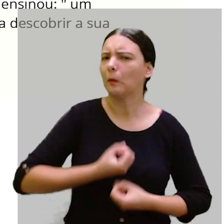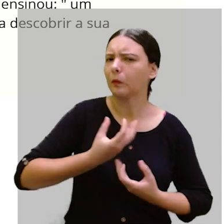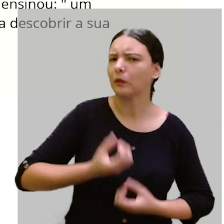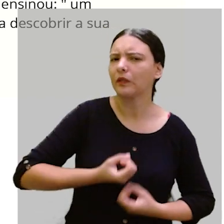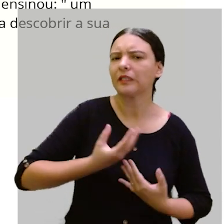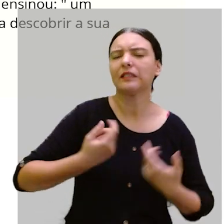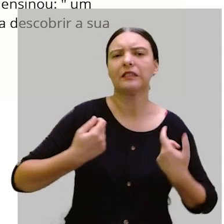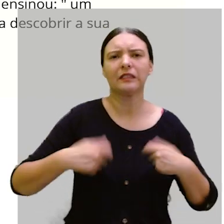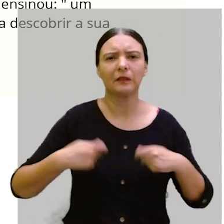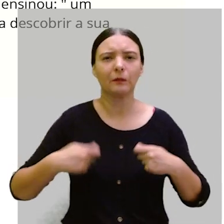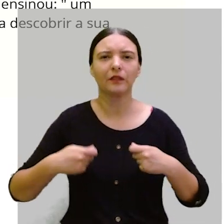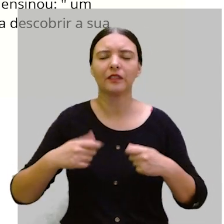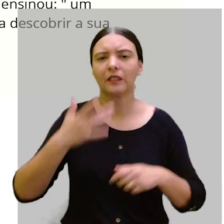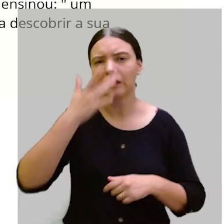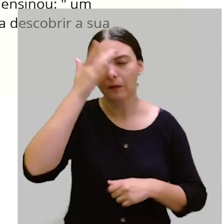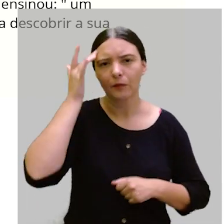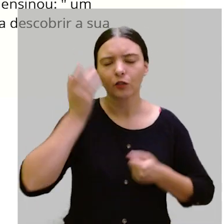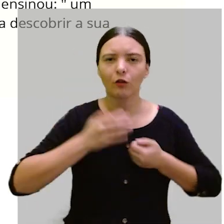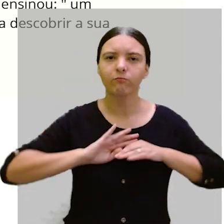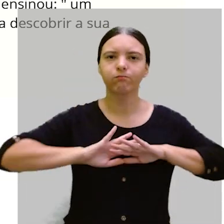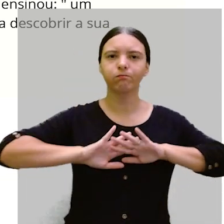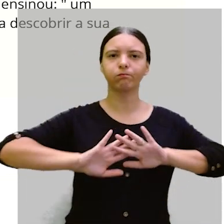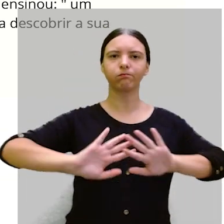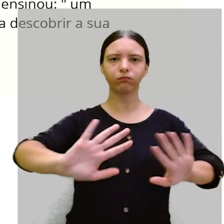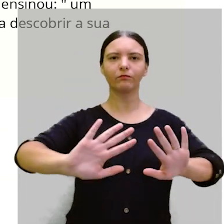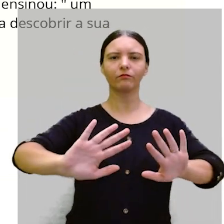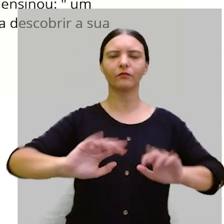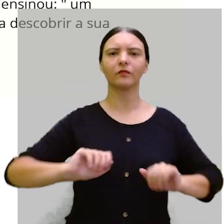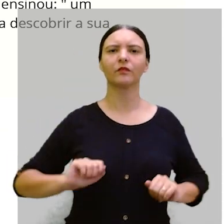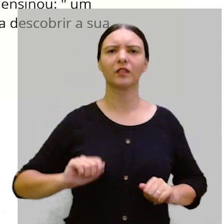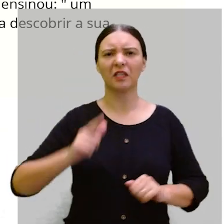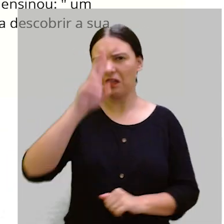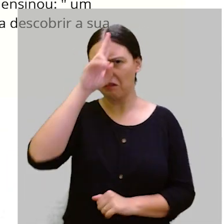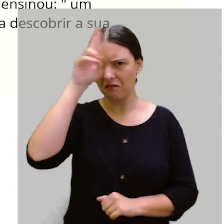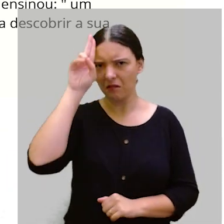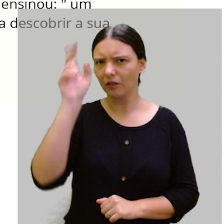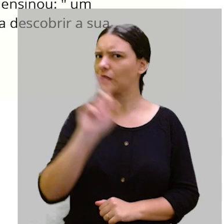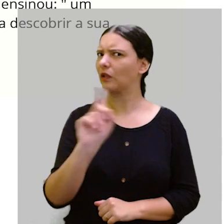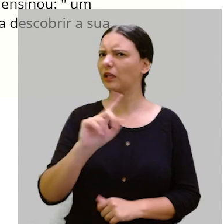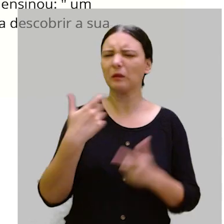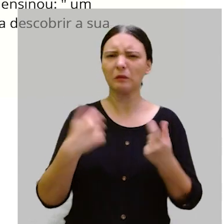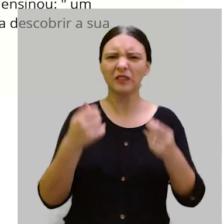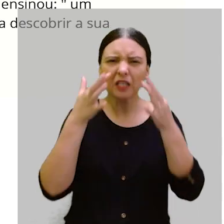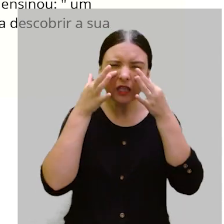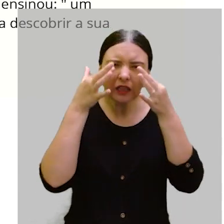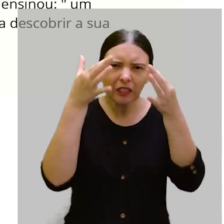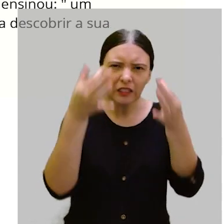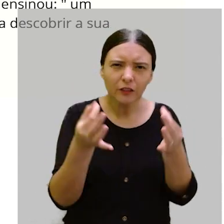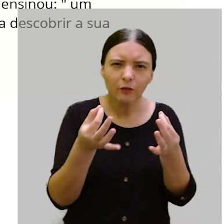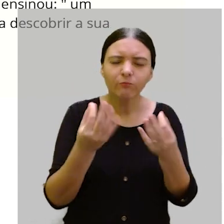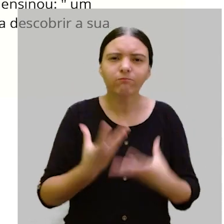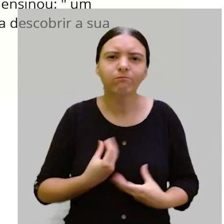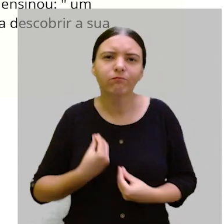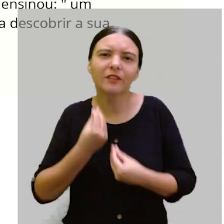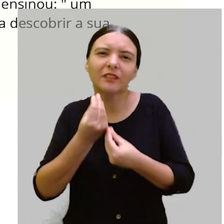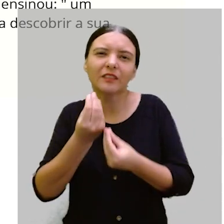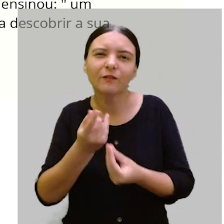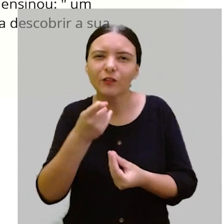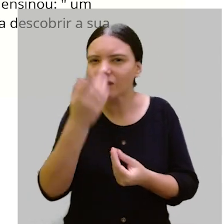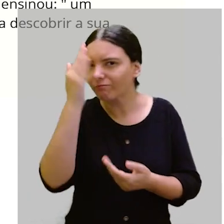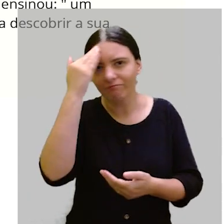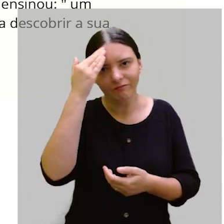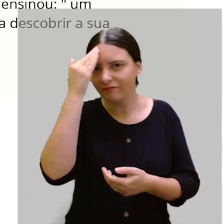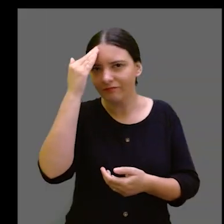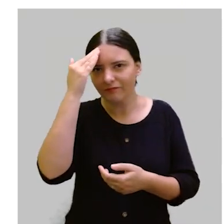um desarmamento. Ela não é um fenômeno acadêmico, ela requer essa escuta, a escuta que fala de uma entrega ao que você não